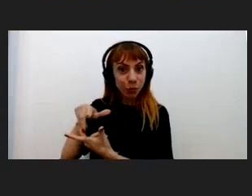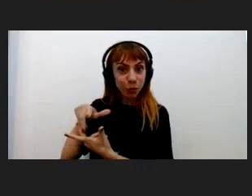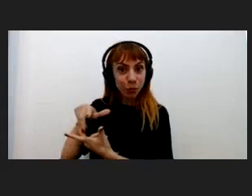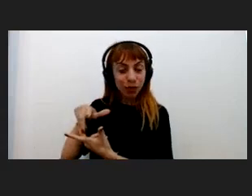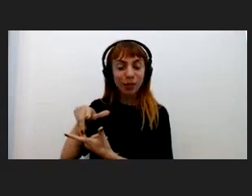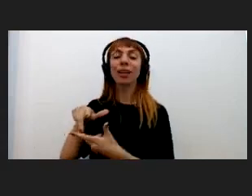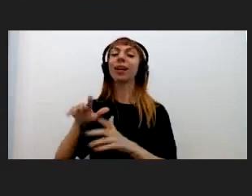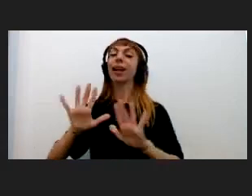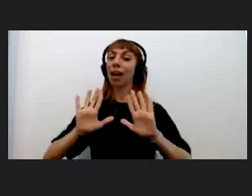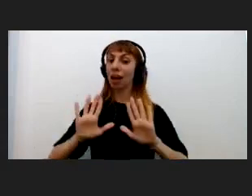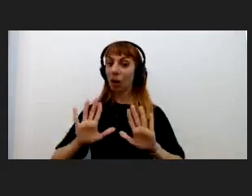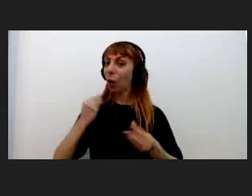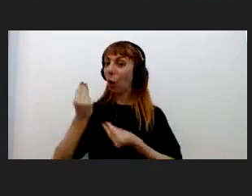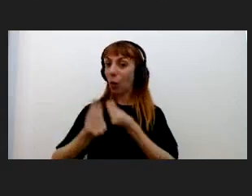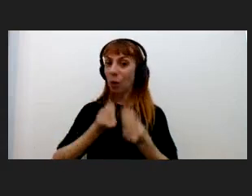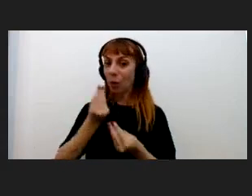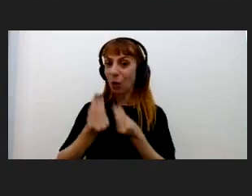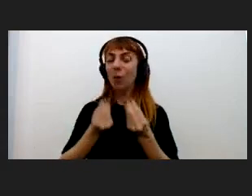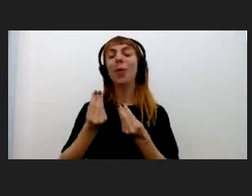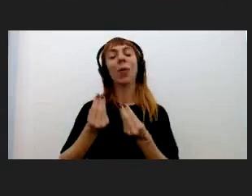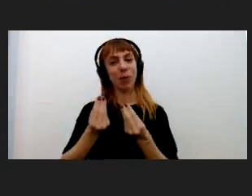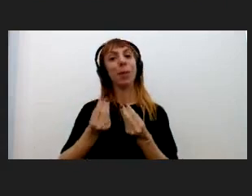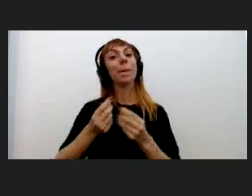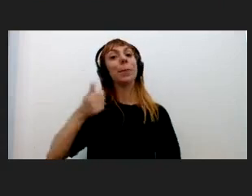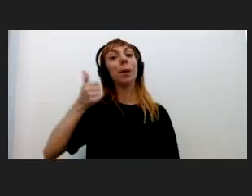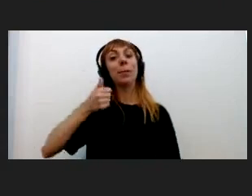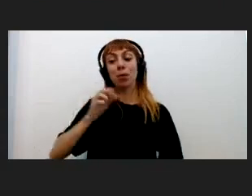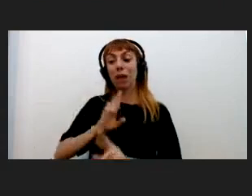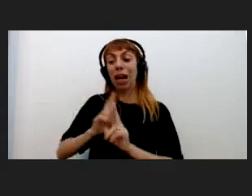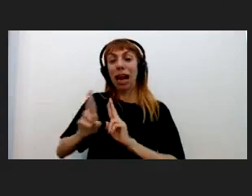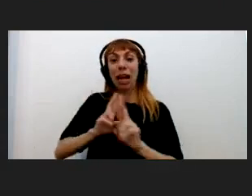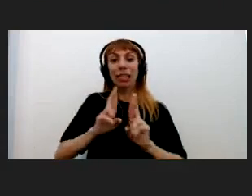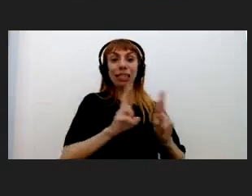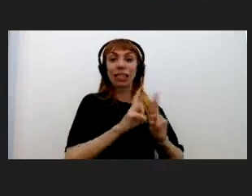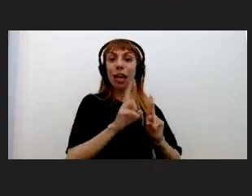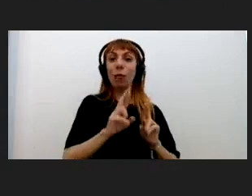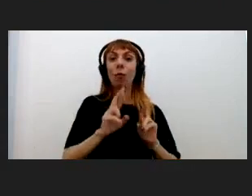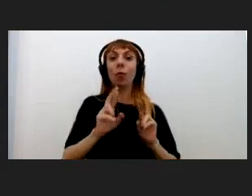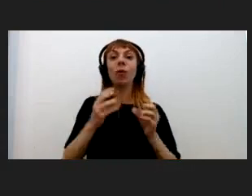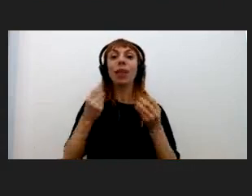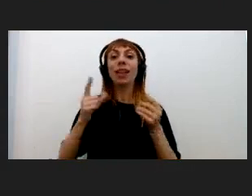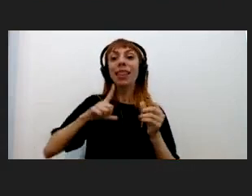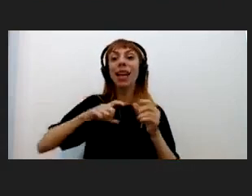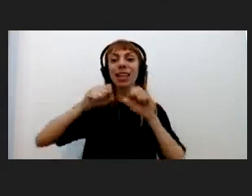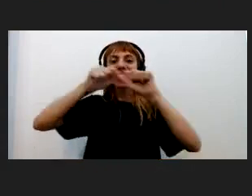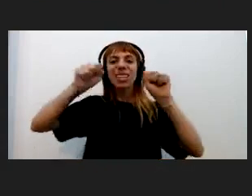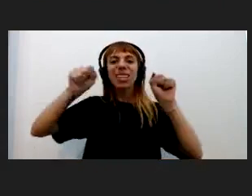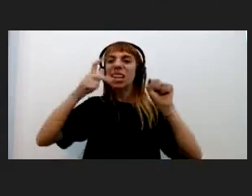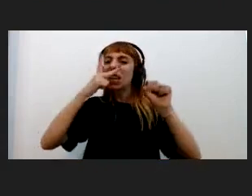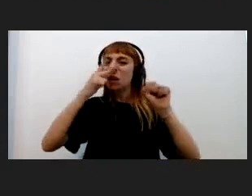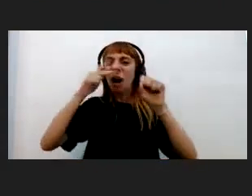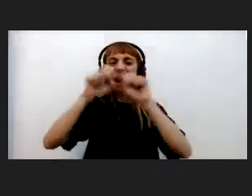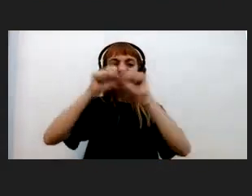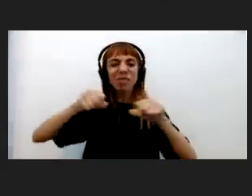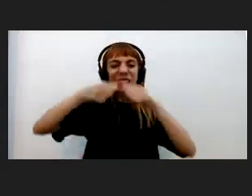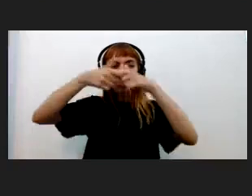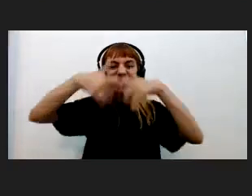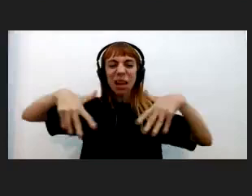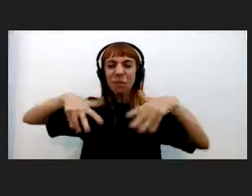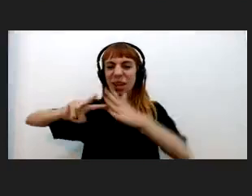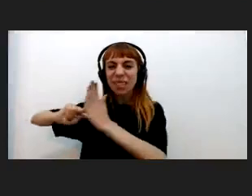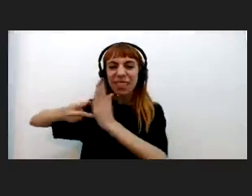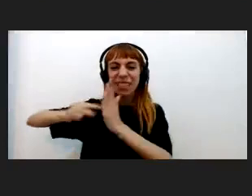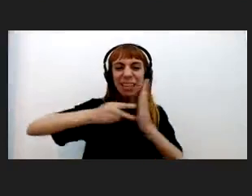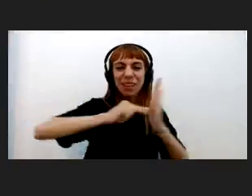mundo através de um sistema de significados construídos culturalmente e socialmente. Sabe